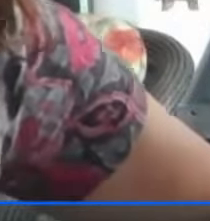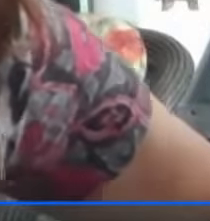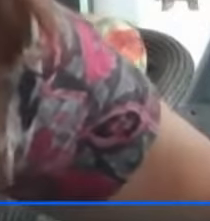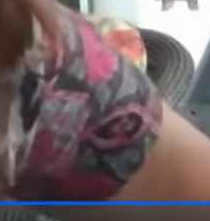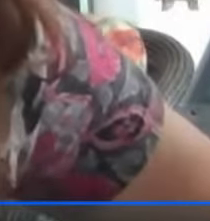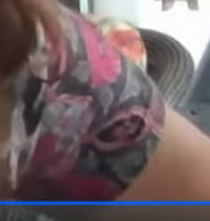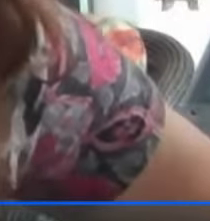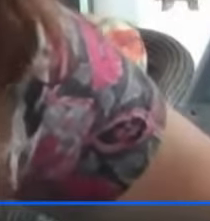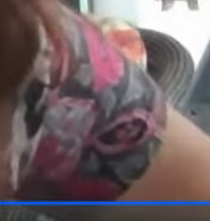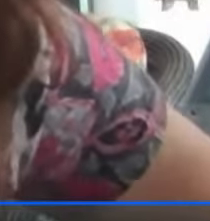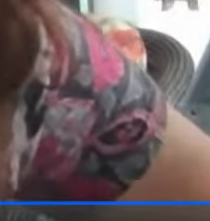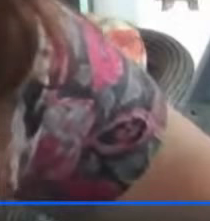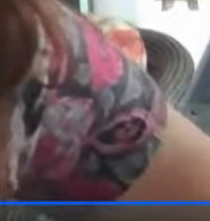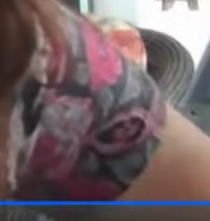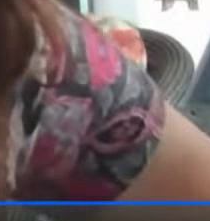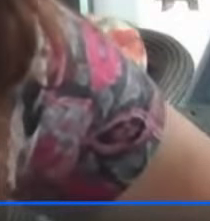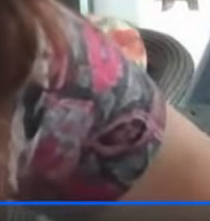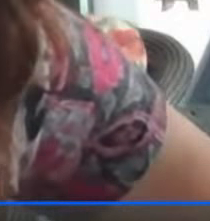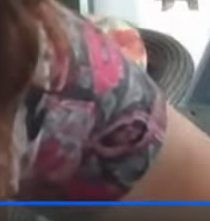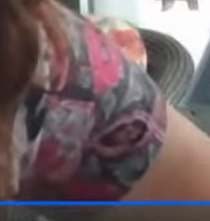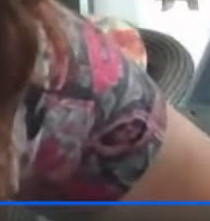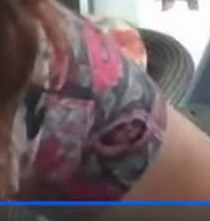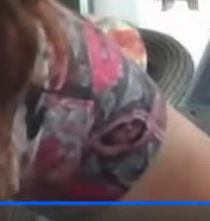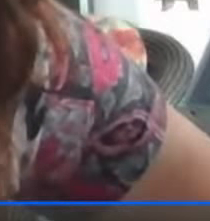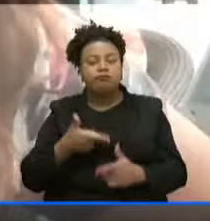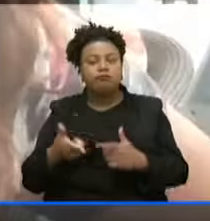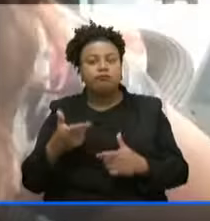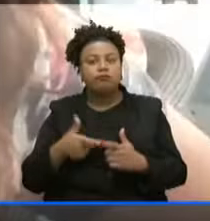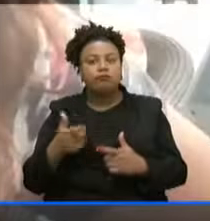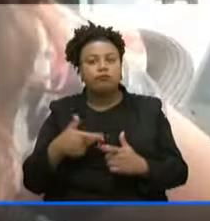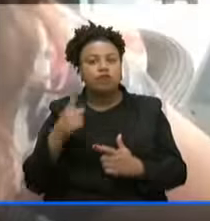Estás com dificuldade de nos ouvir ou do som?